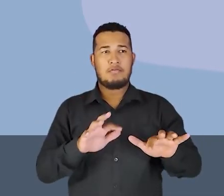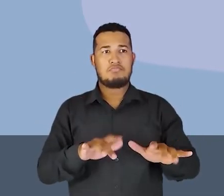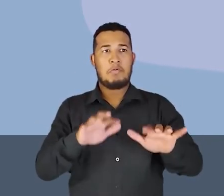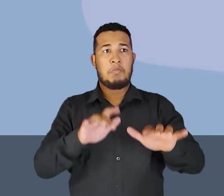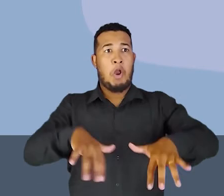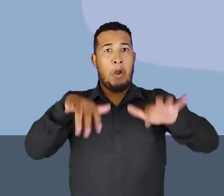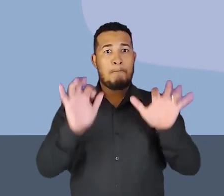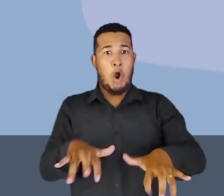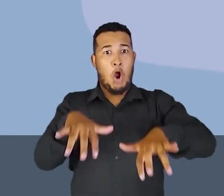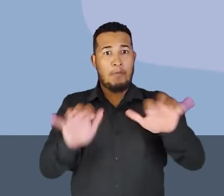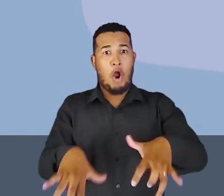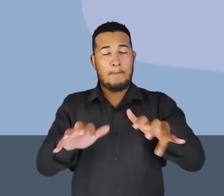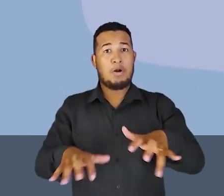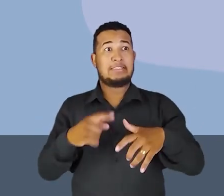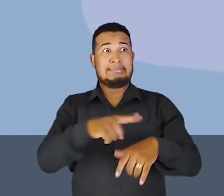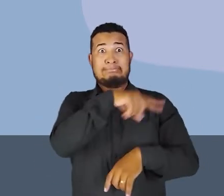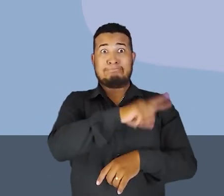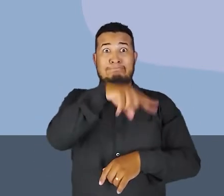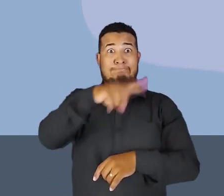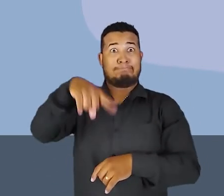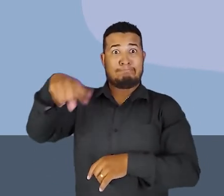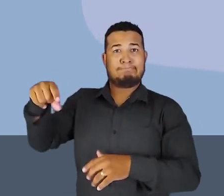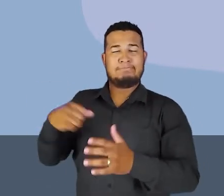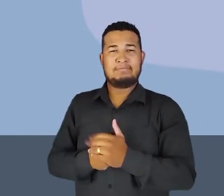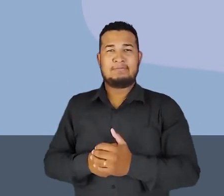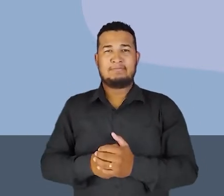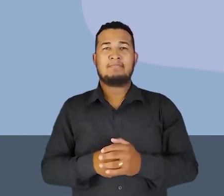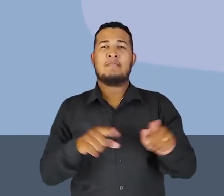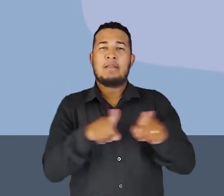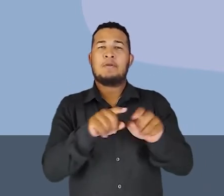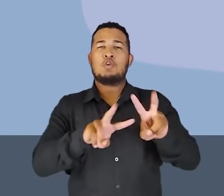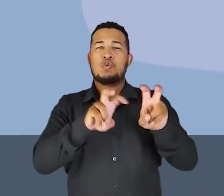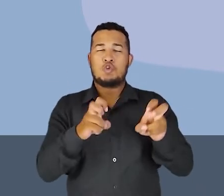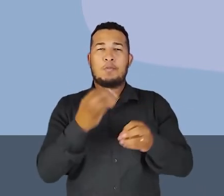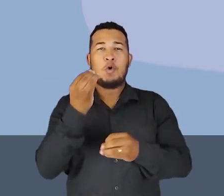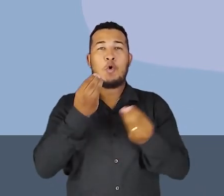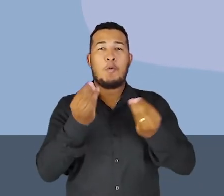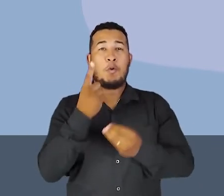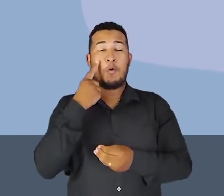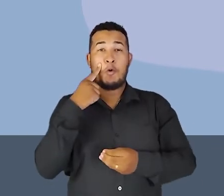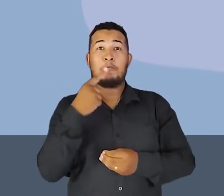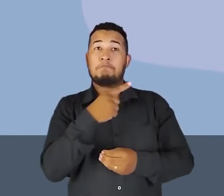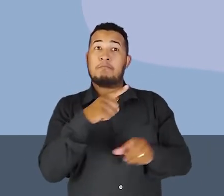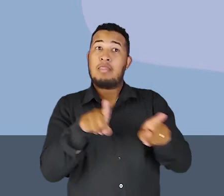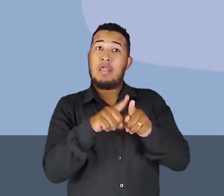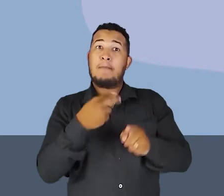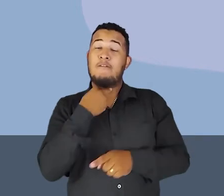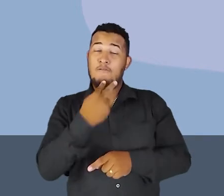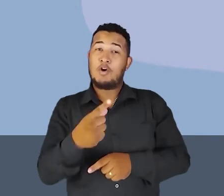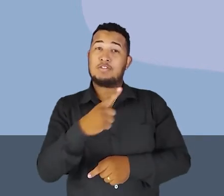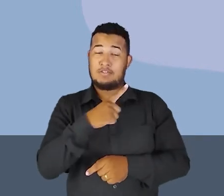podemos ouvir aqui um pouquinho dessa questão da extensão, inclusive na voz humana.